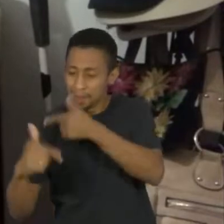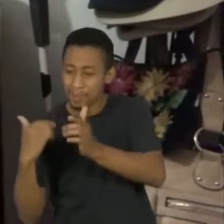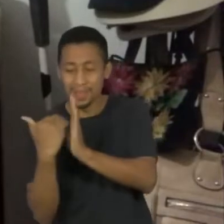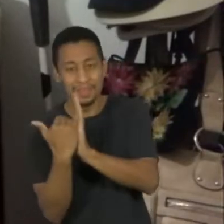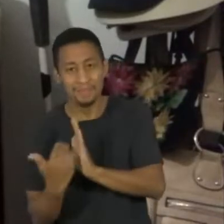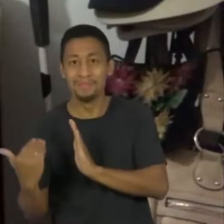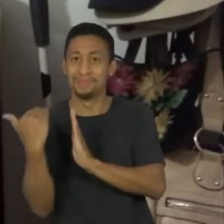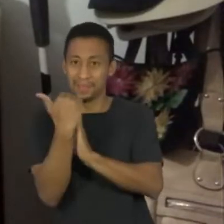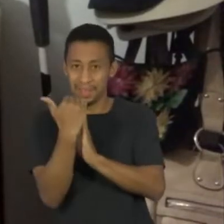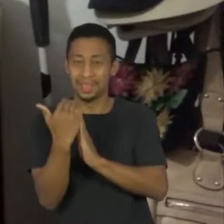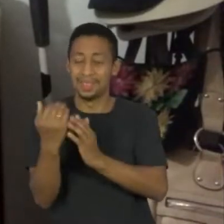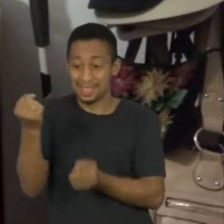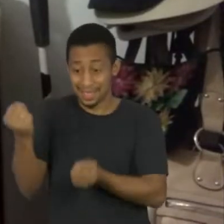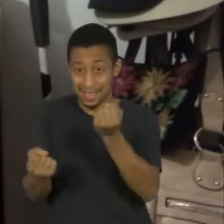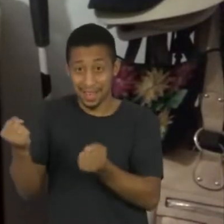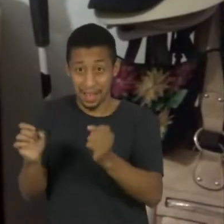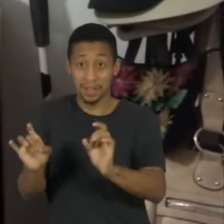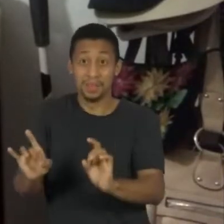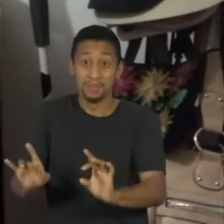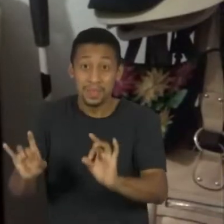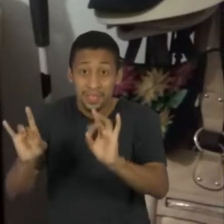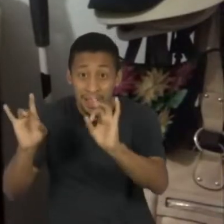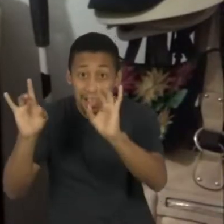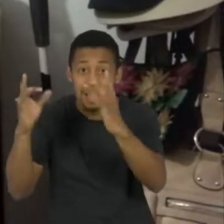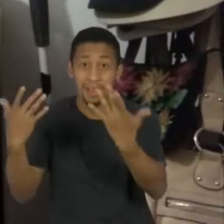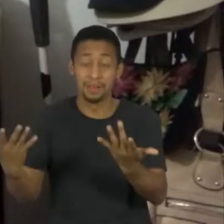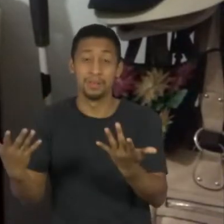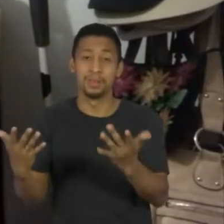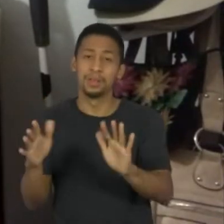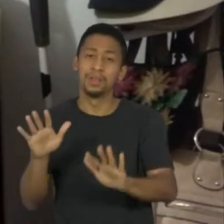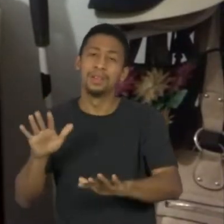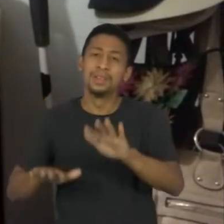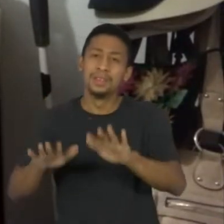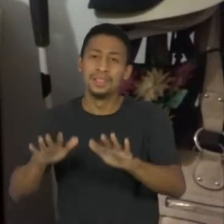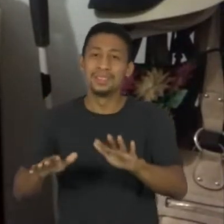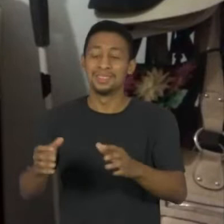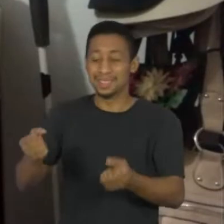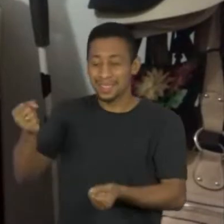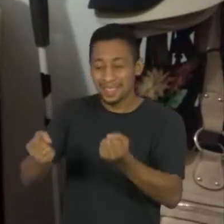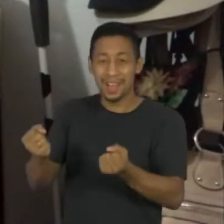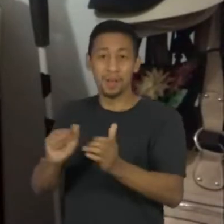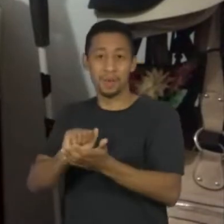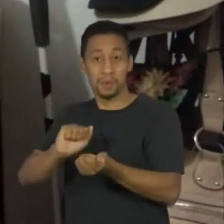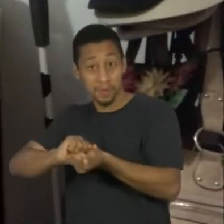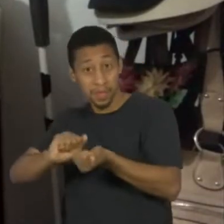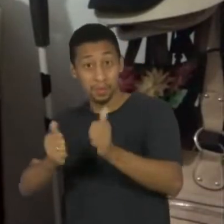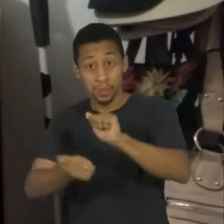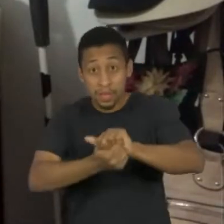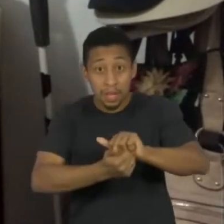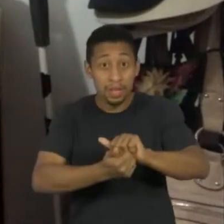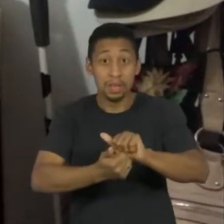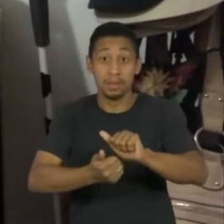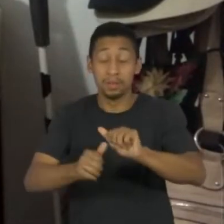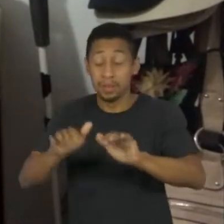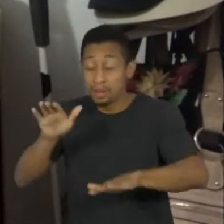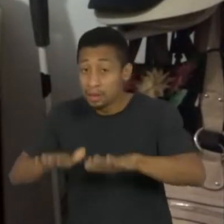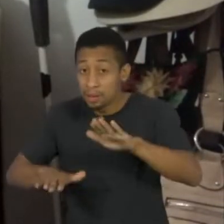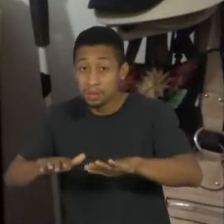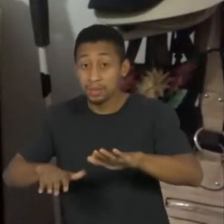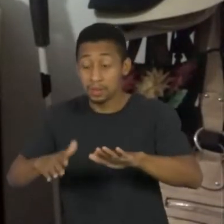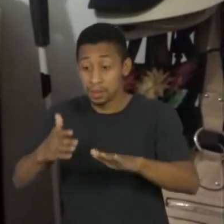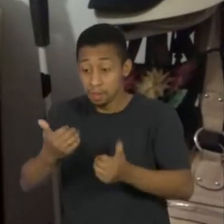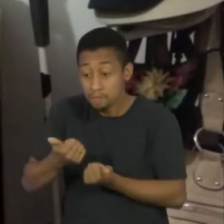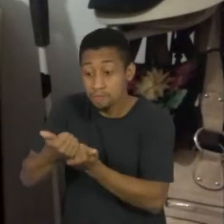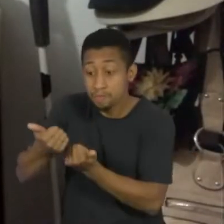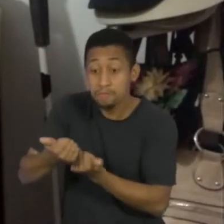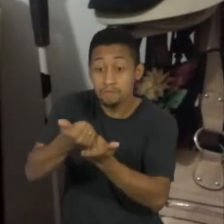veículo especial para chegar ao seu trabalho, ou porque às vezes a pessoa precisa de um cuidador, ou porque a pessoa precisa manter um tipo de terapia,